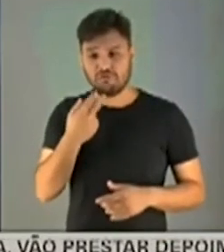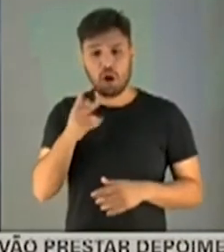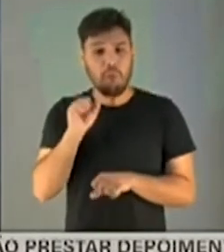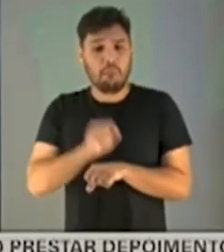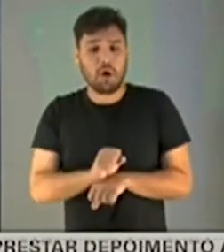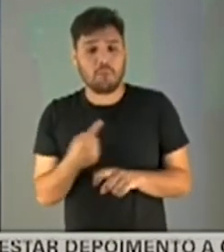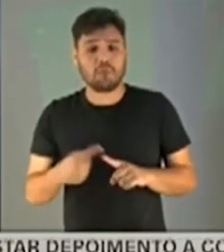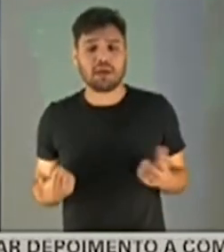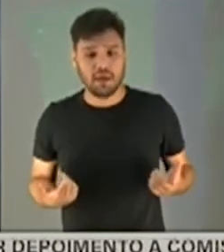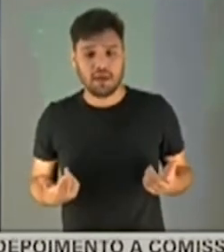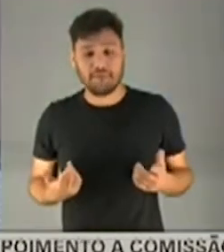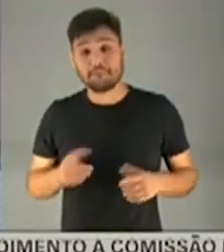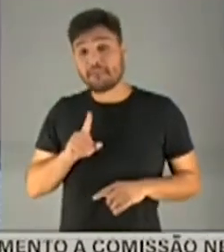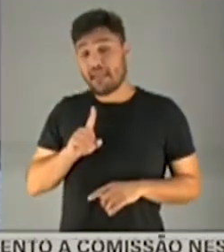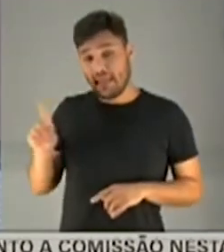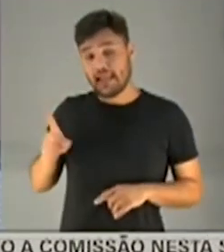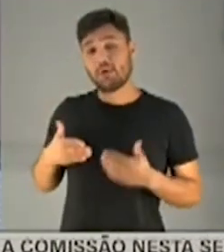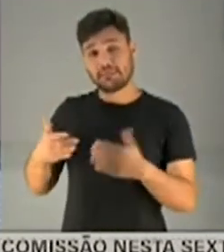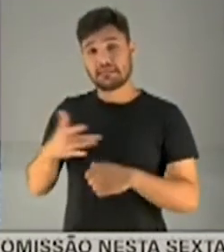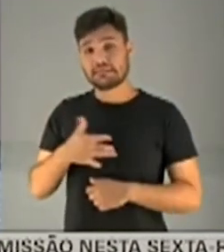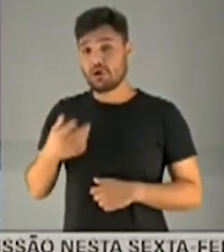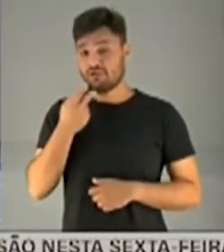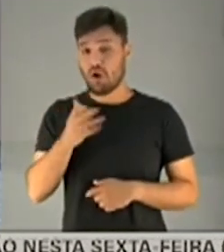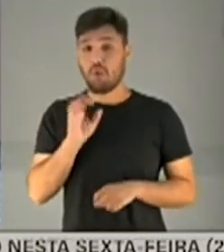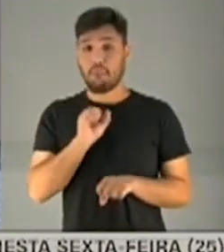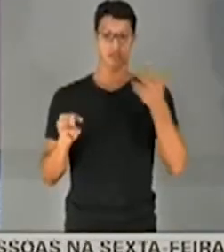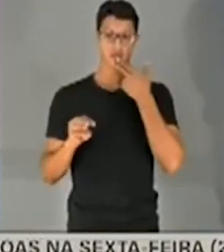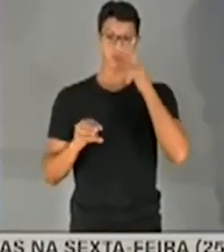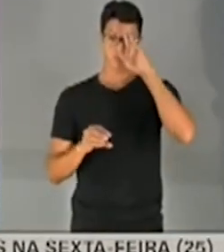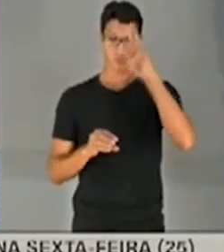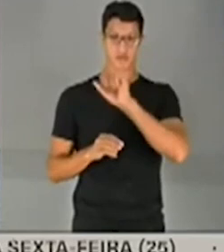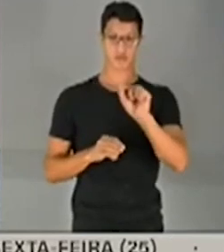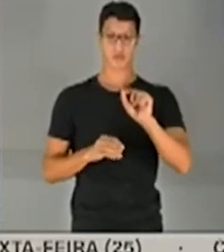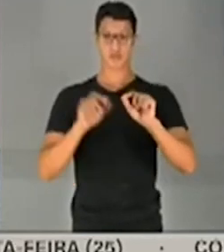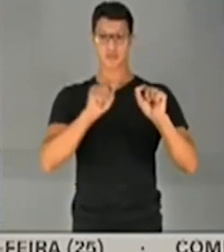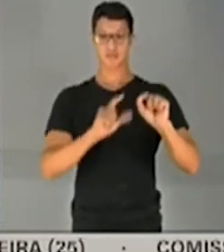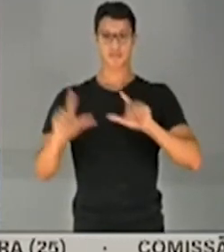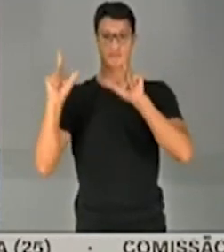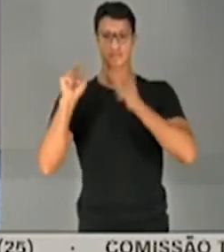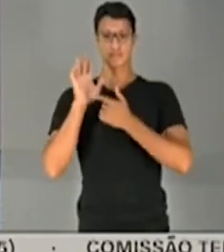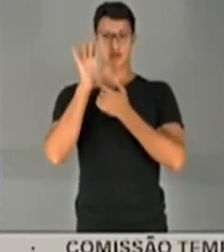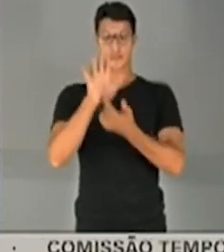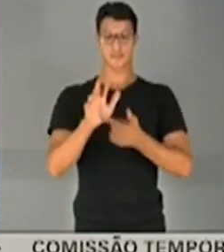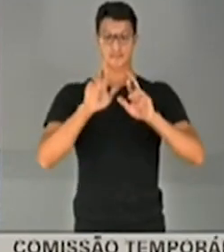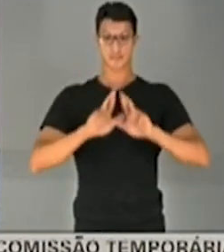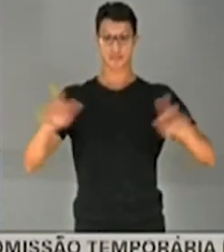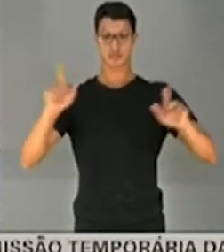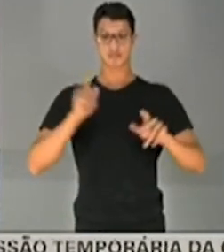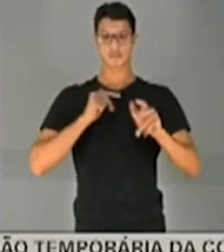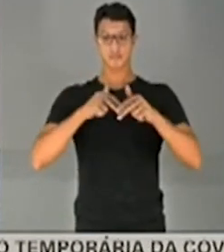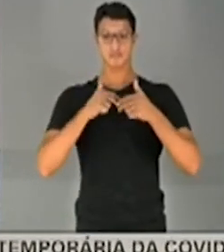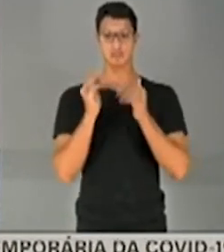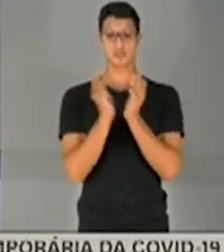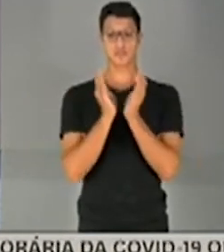pode falar? Para a interrupção, a gente ficou sabendo pela imprensa, este slide que apresentava a diferença pelos